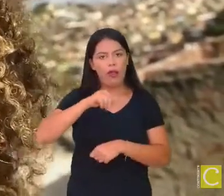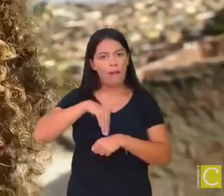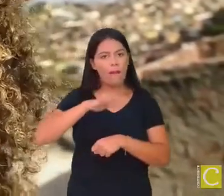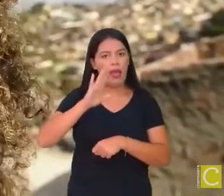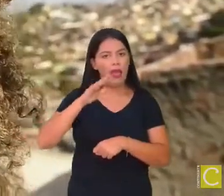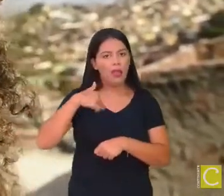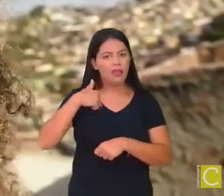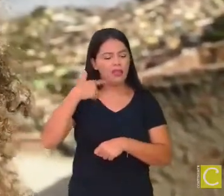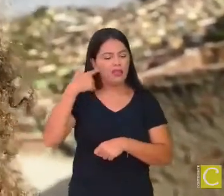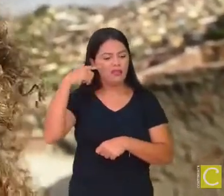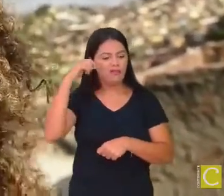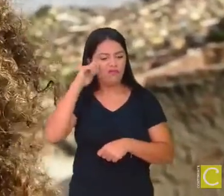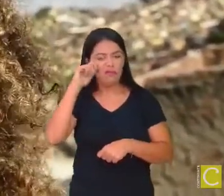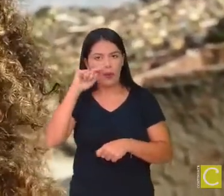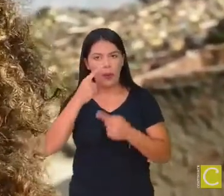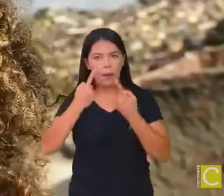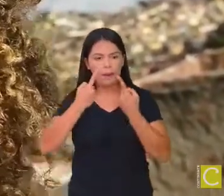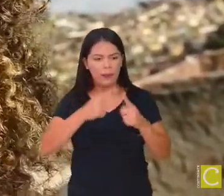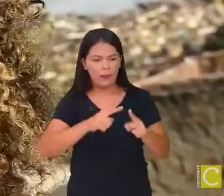subjugada,